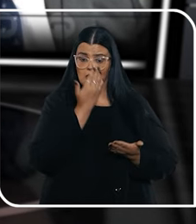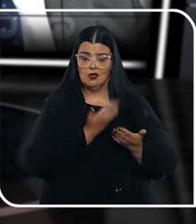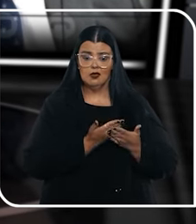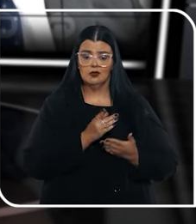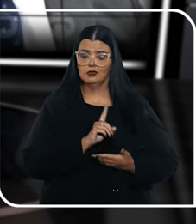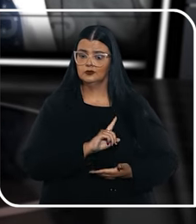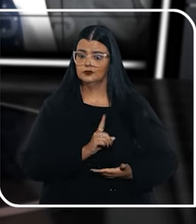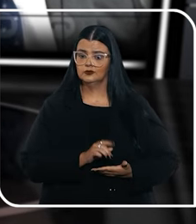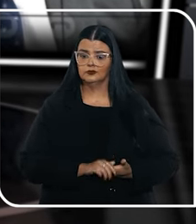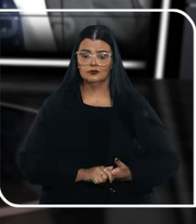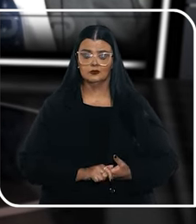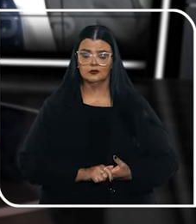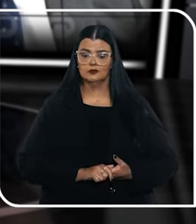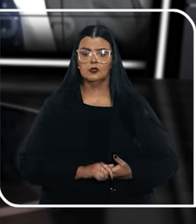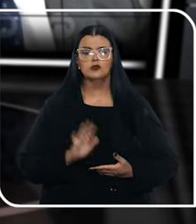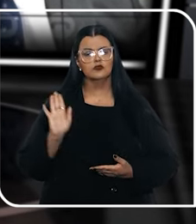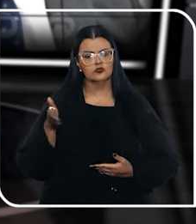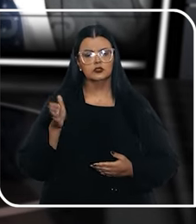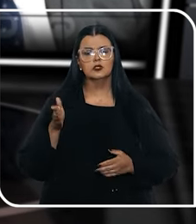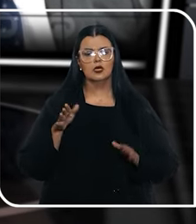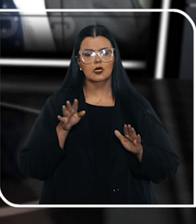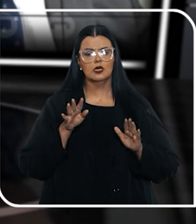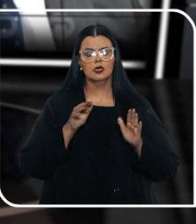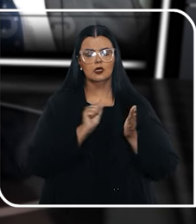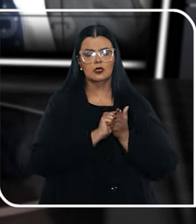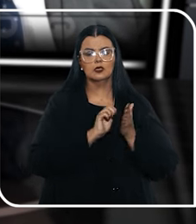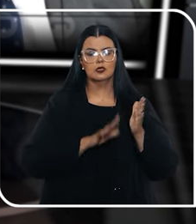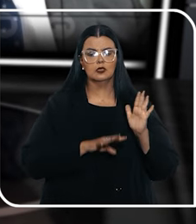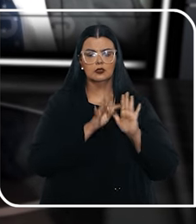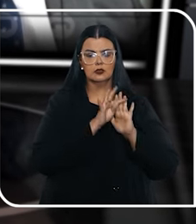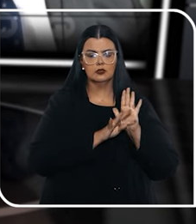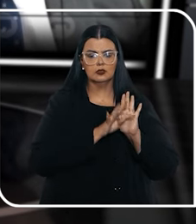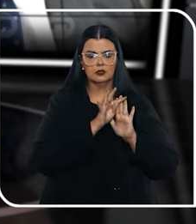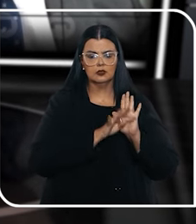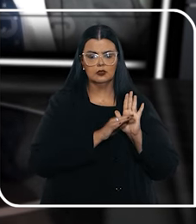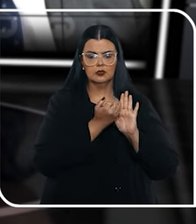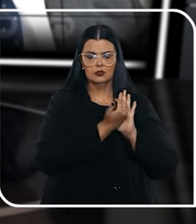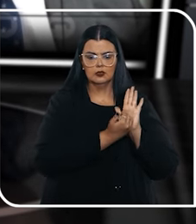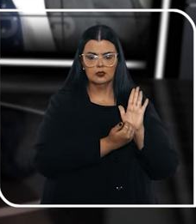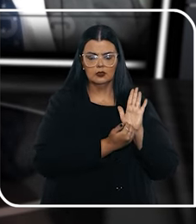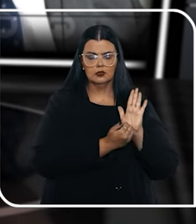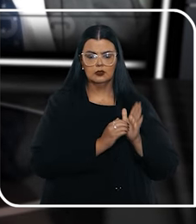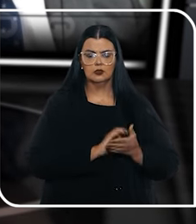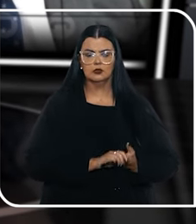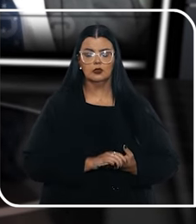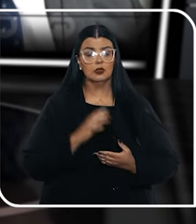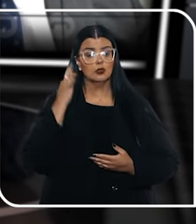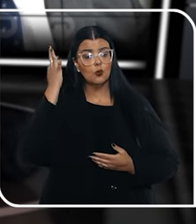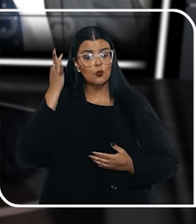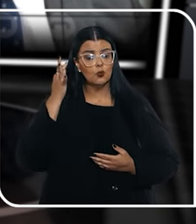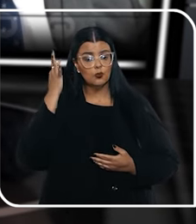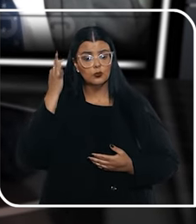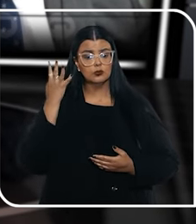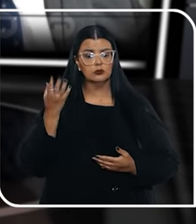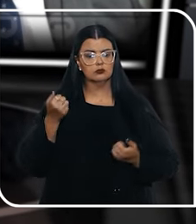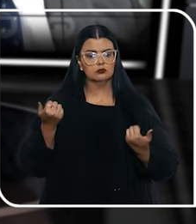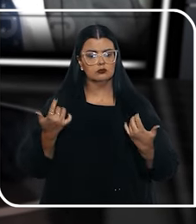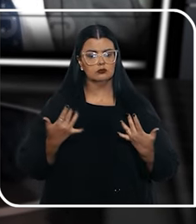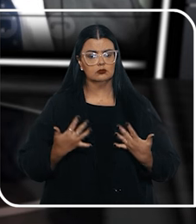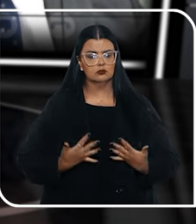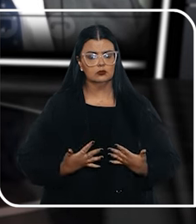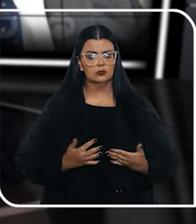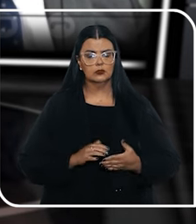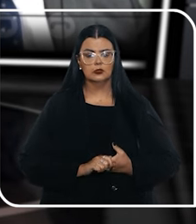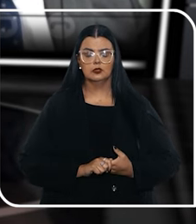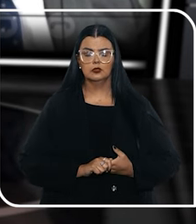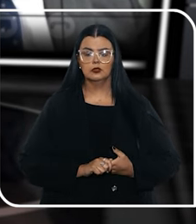eu apesar de ter escrito o artigo, era algo em tese, né? E não, eu